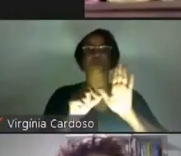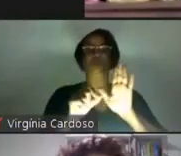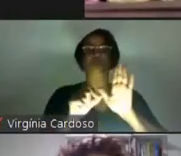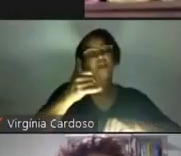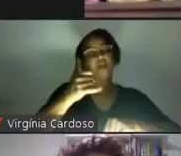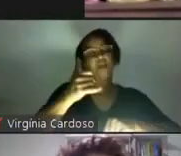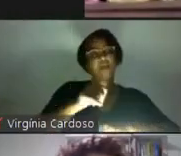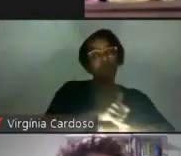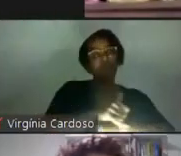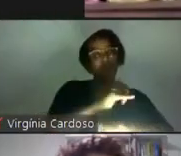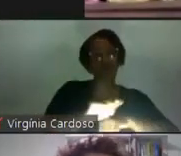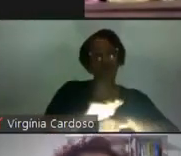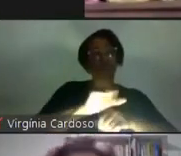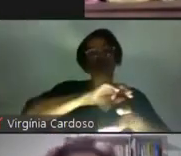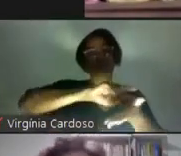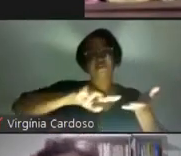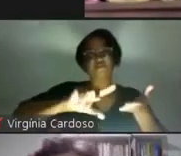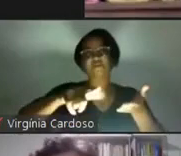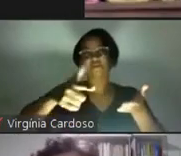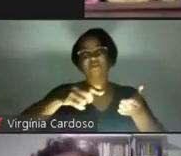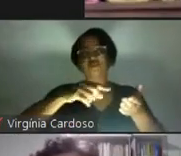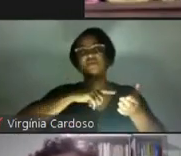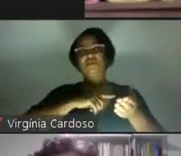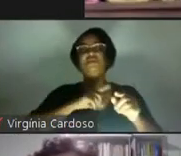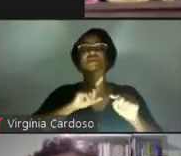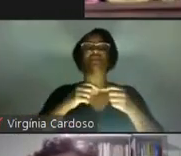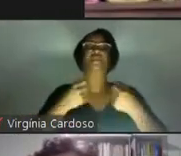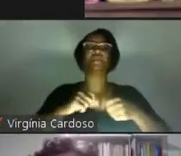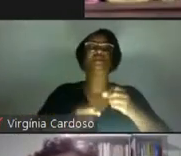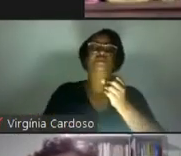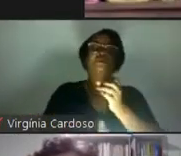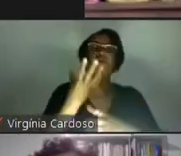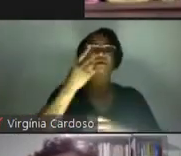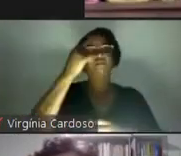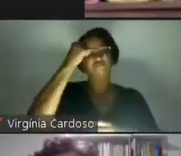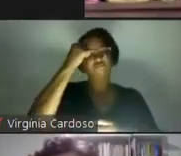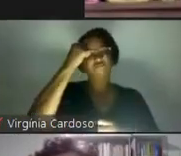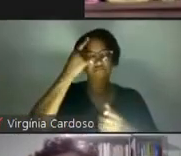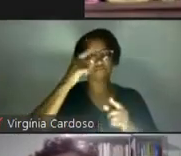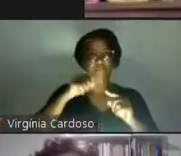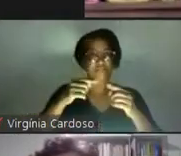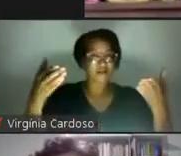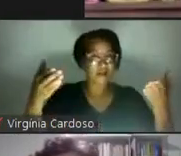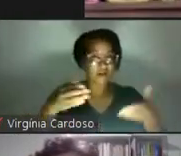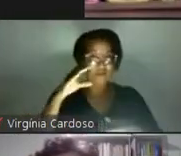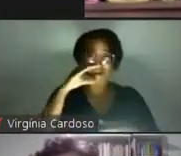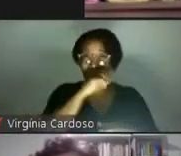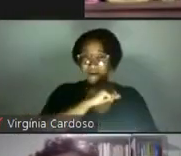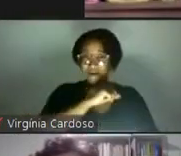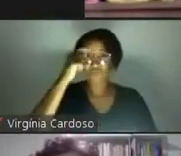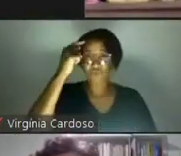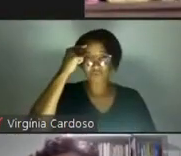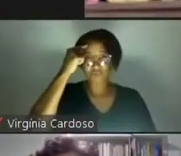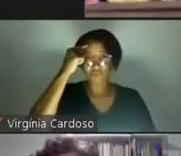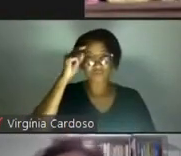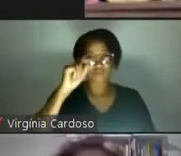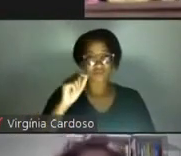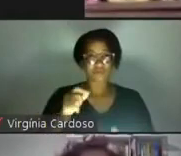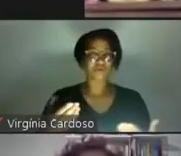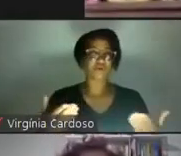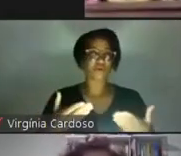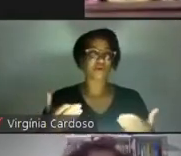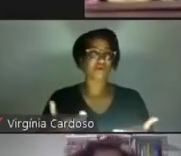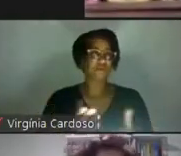né? Que devem ser criadas e pensadas, mas o que eu posso pensar aqui rapidamente é essa